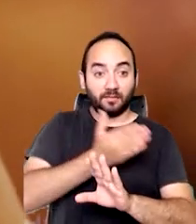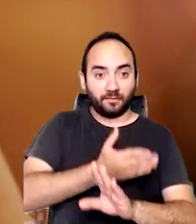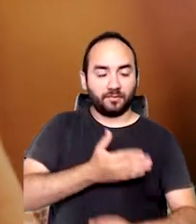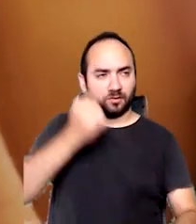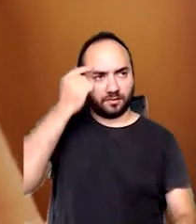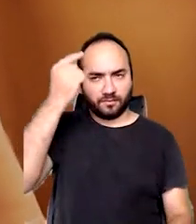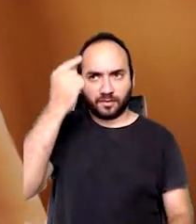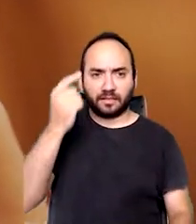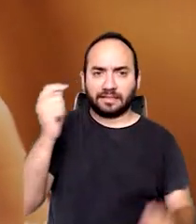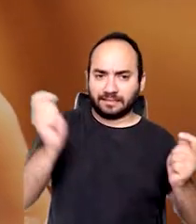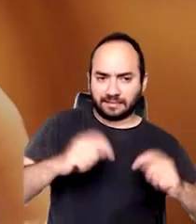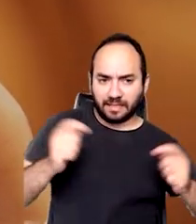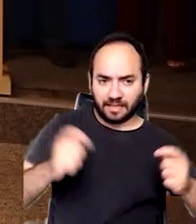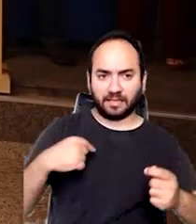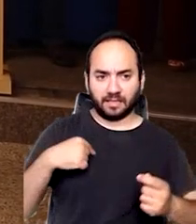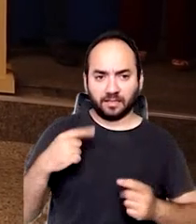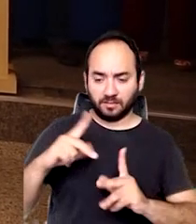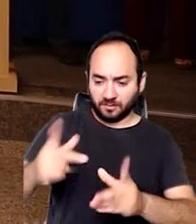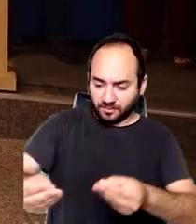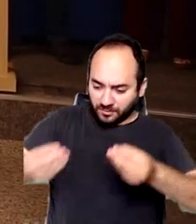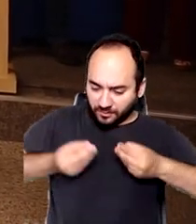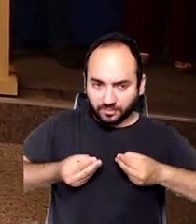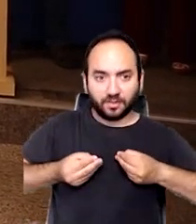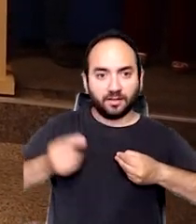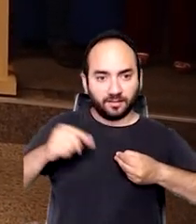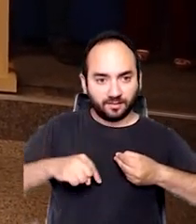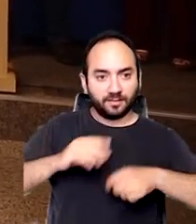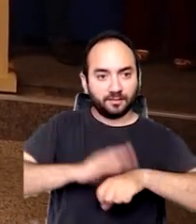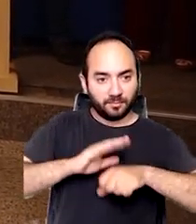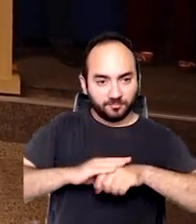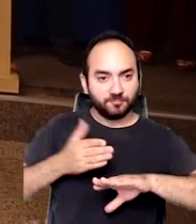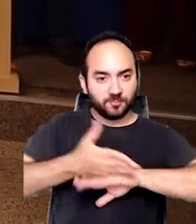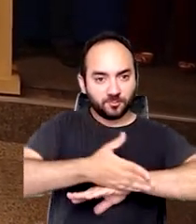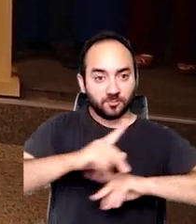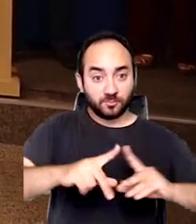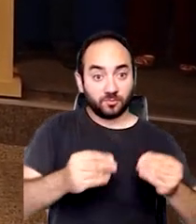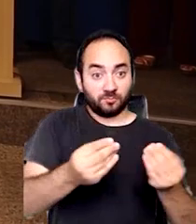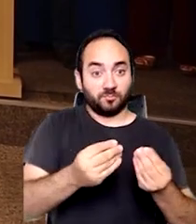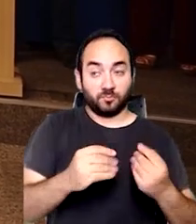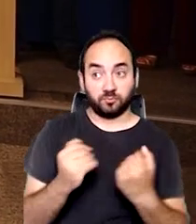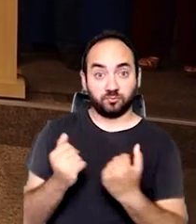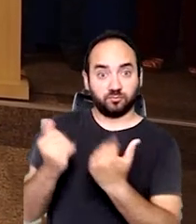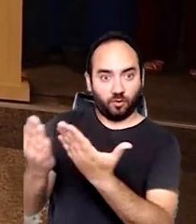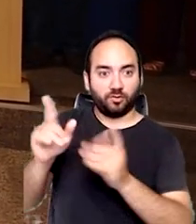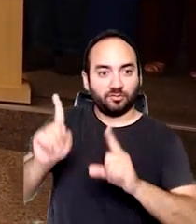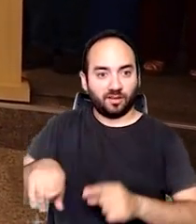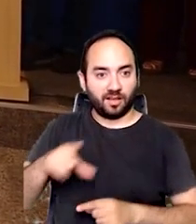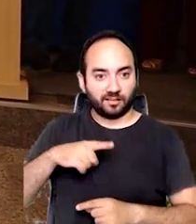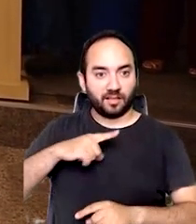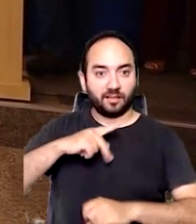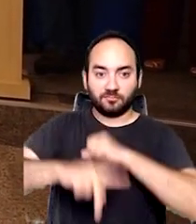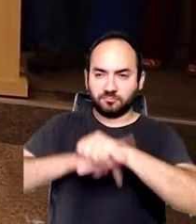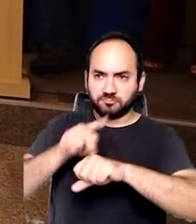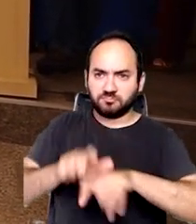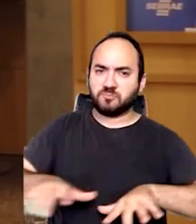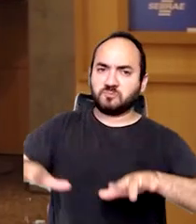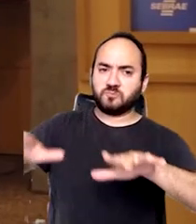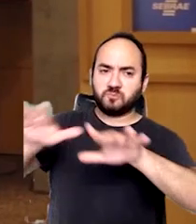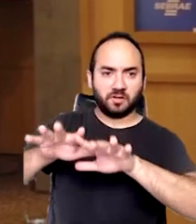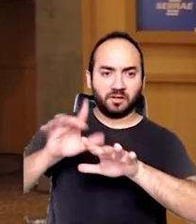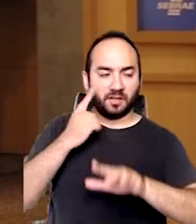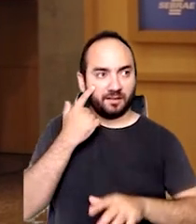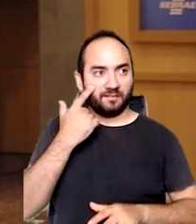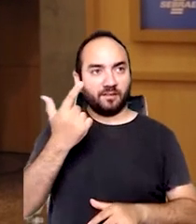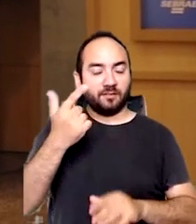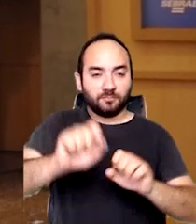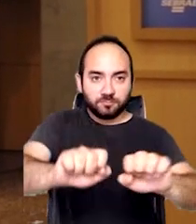conheci a possibilidade de estar sendo premiada participar de concorrer a um prêmio de exportação de negócios internacionais eu